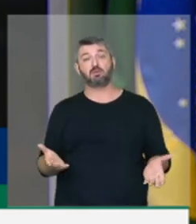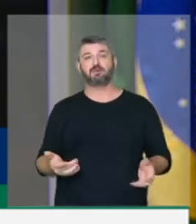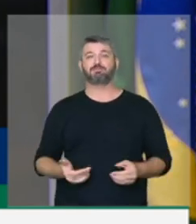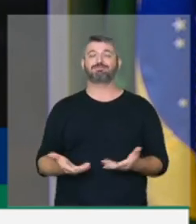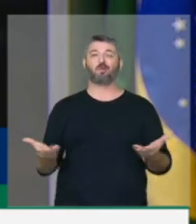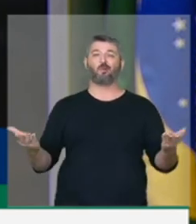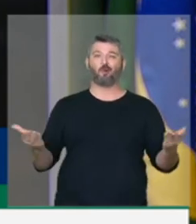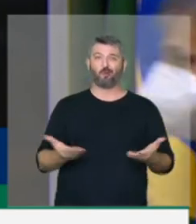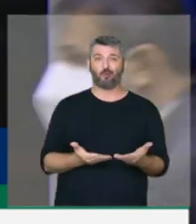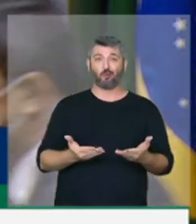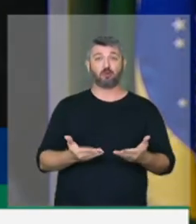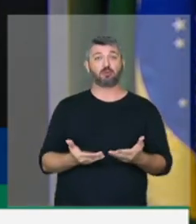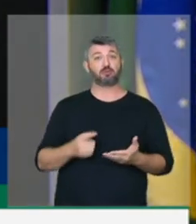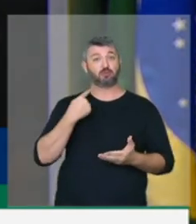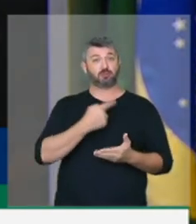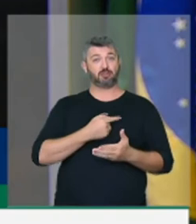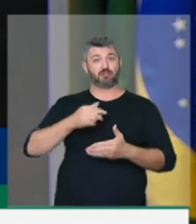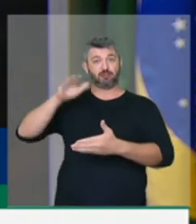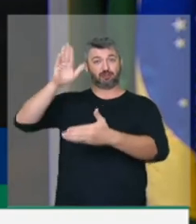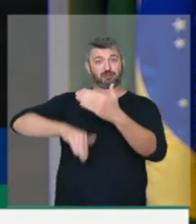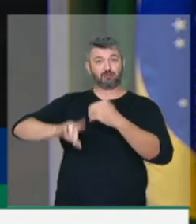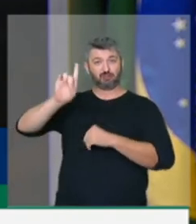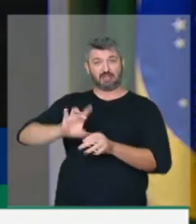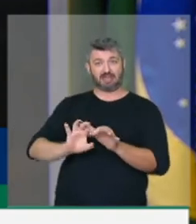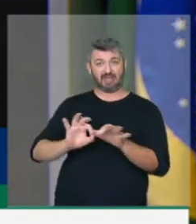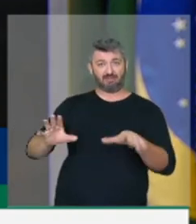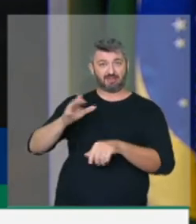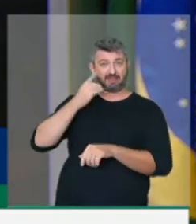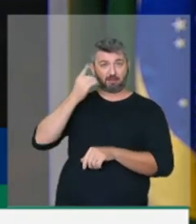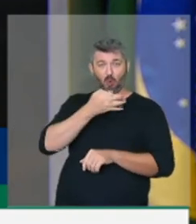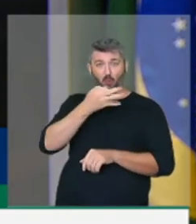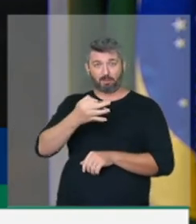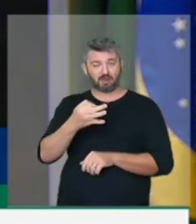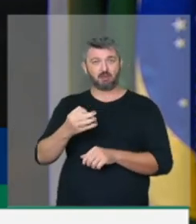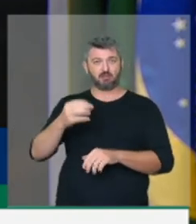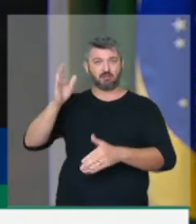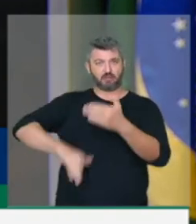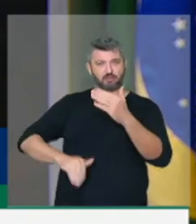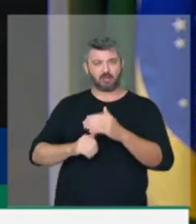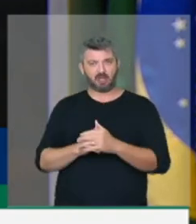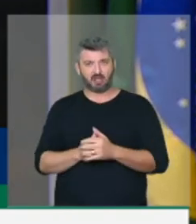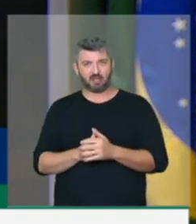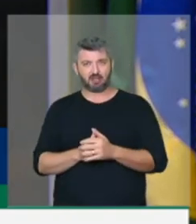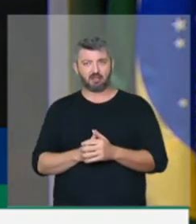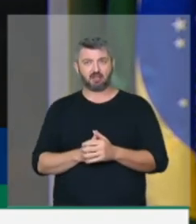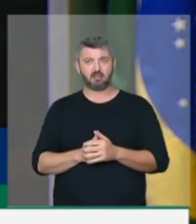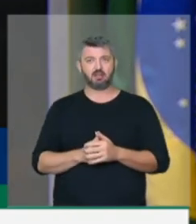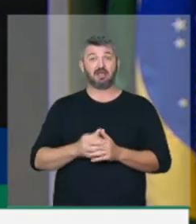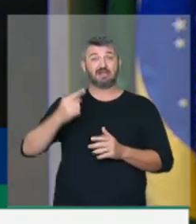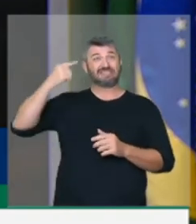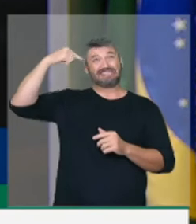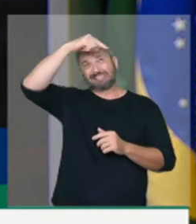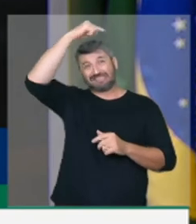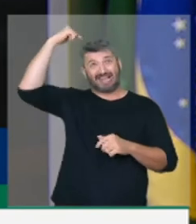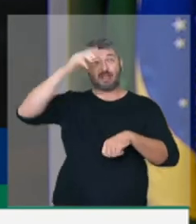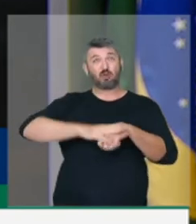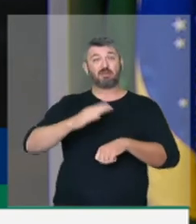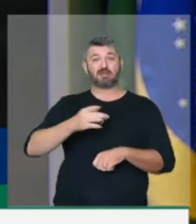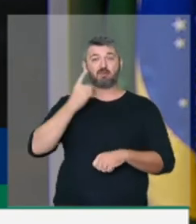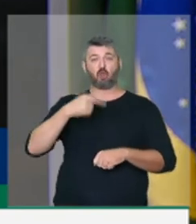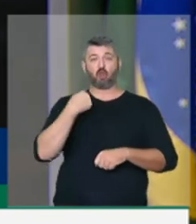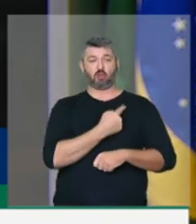nós estamos violentando esse aspecto, aquilo que é mais sagrado, que é a possibilidade de nós emitirmos